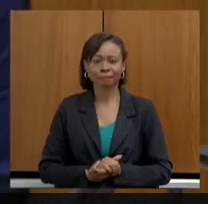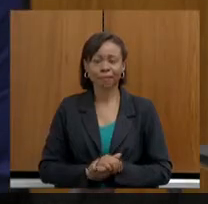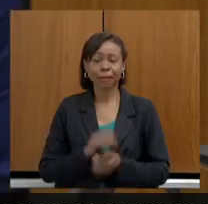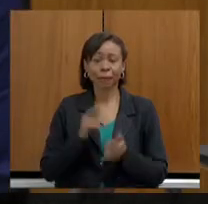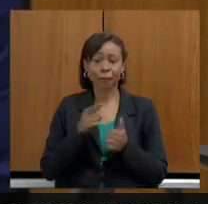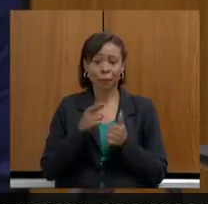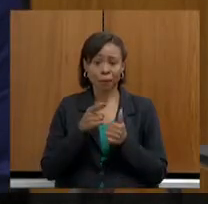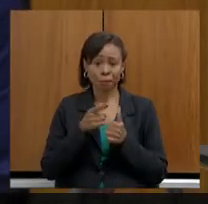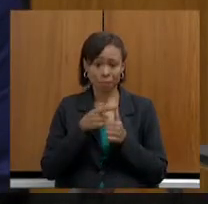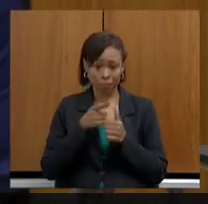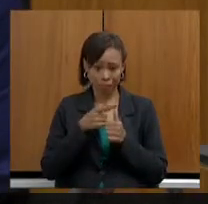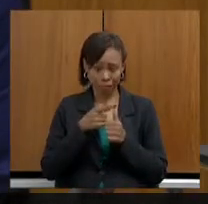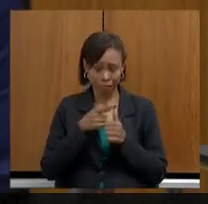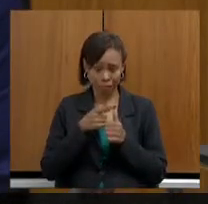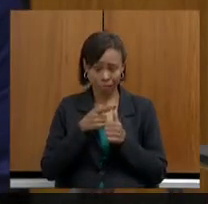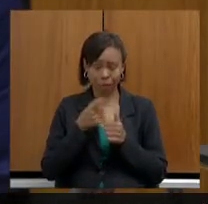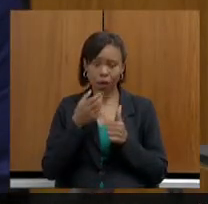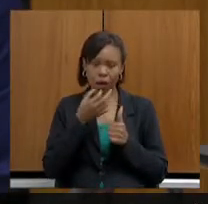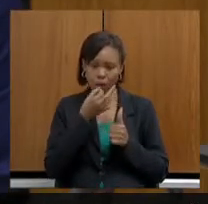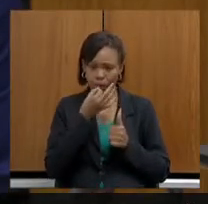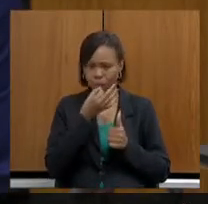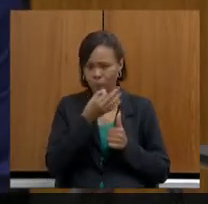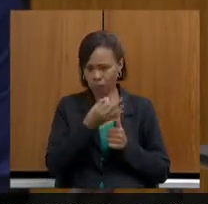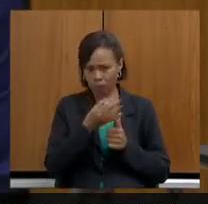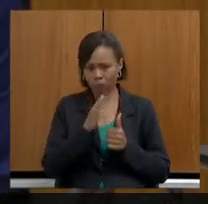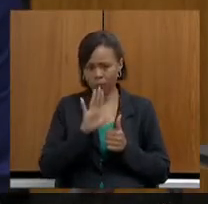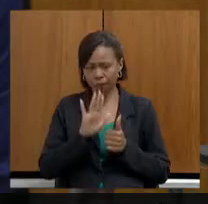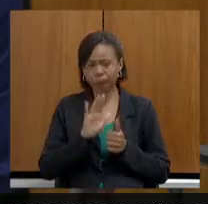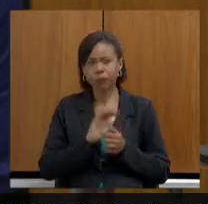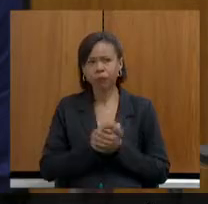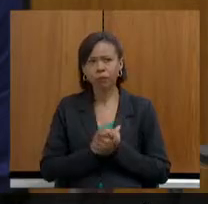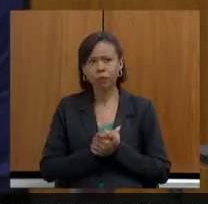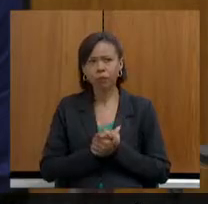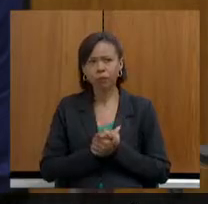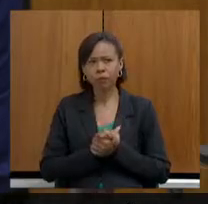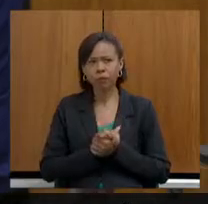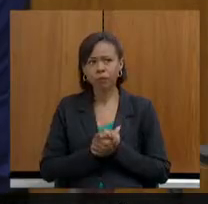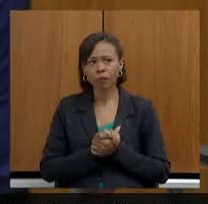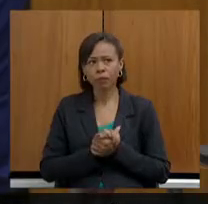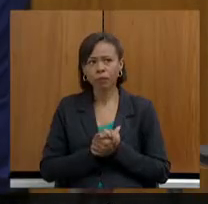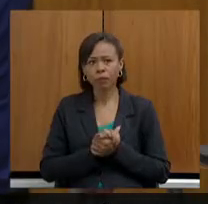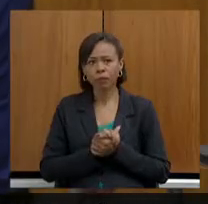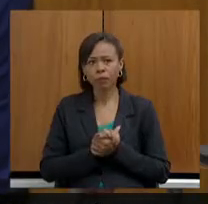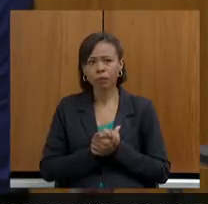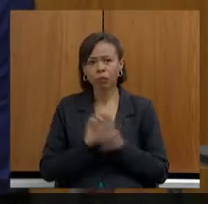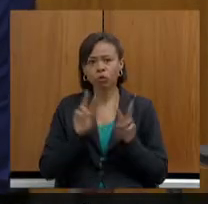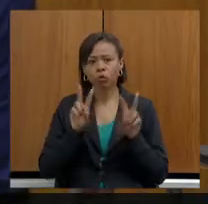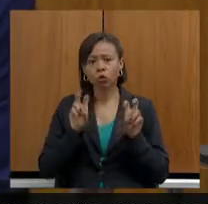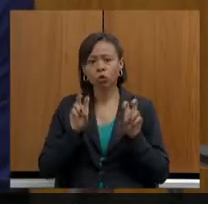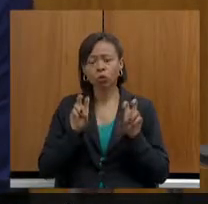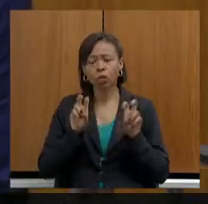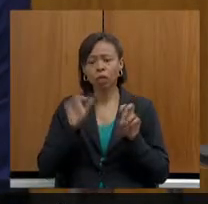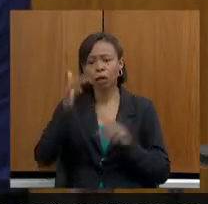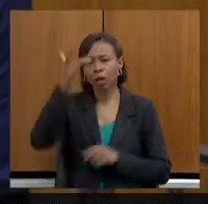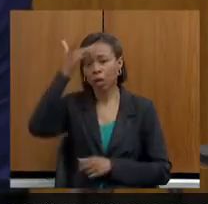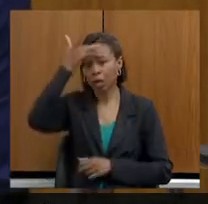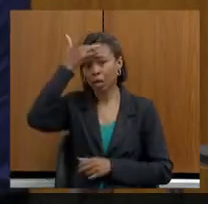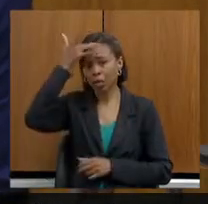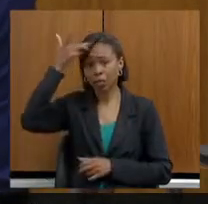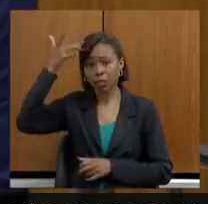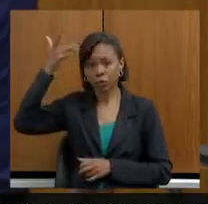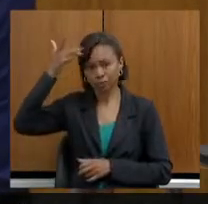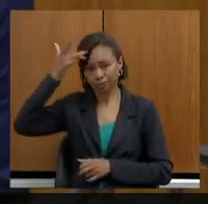a primeira a primeira ponderação quero começar a destacando aqui a questão da Saúde Mental